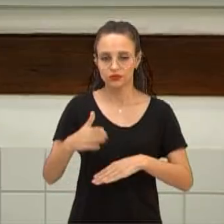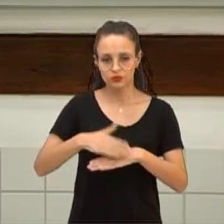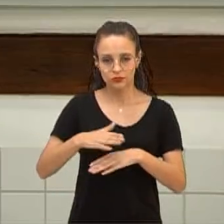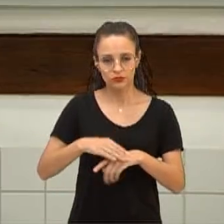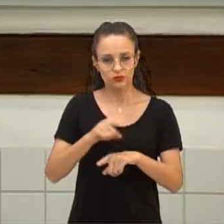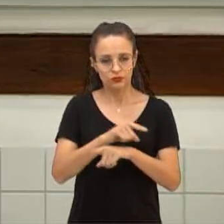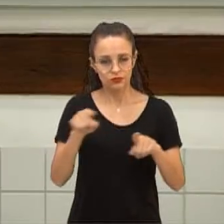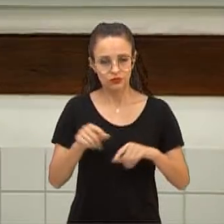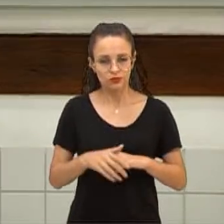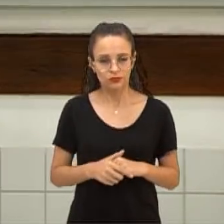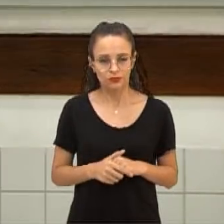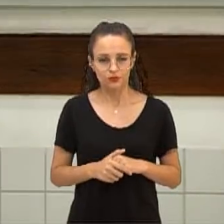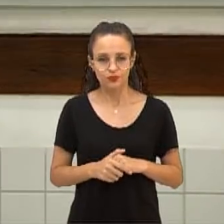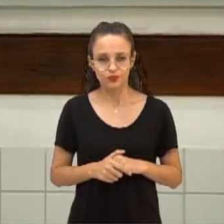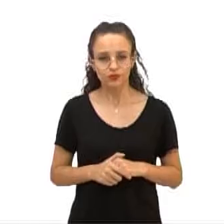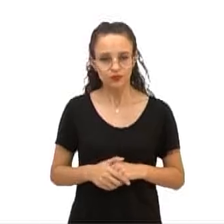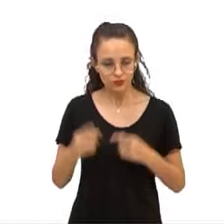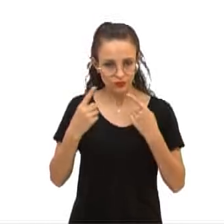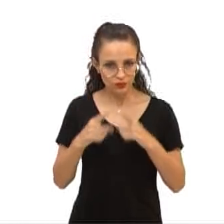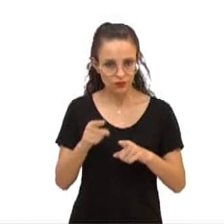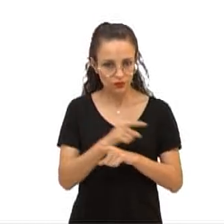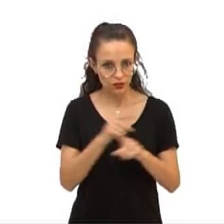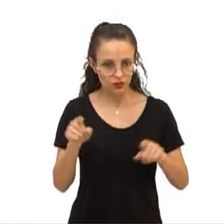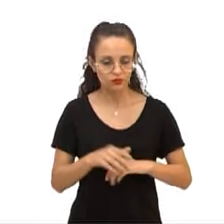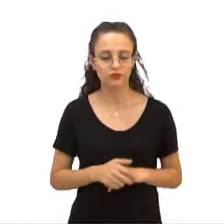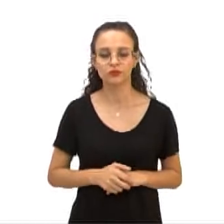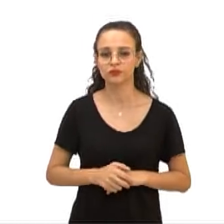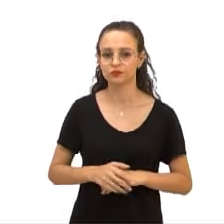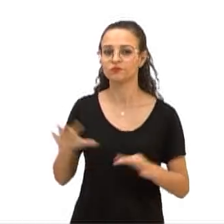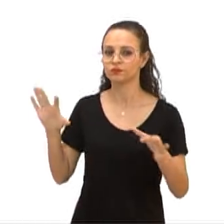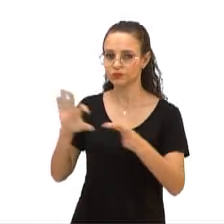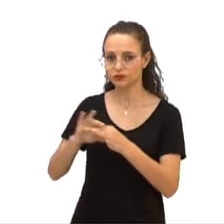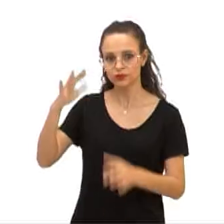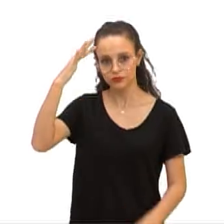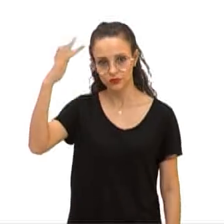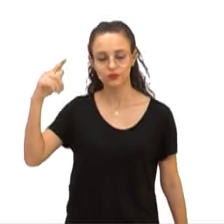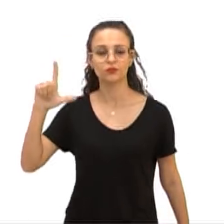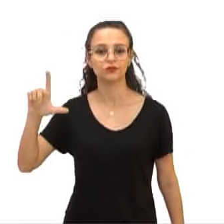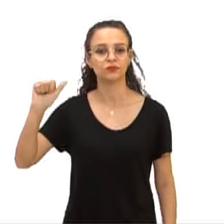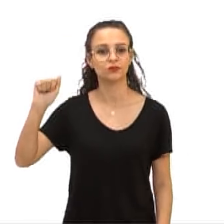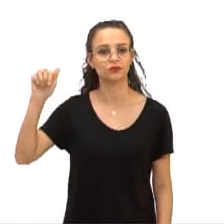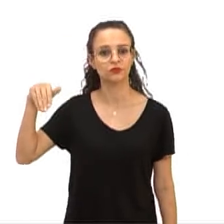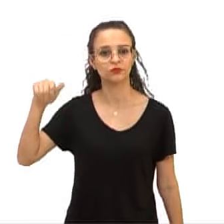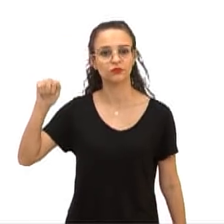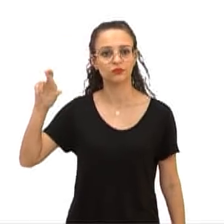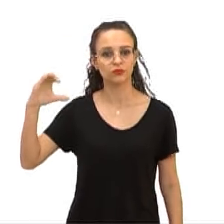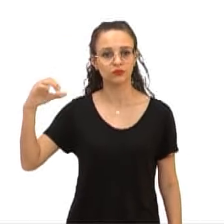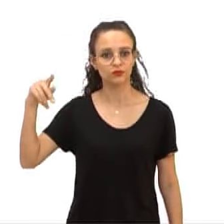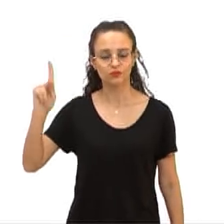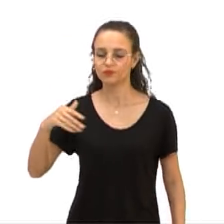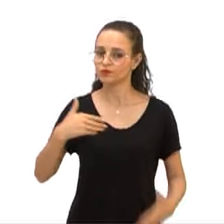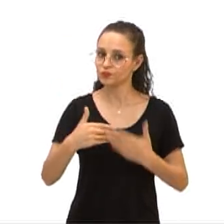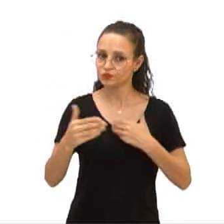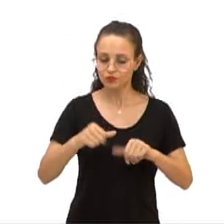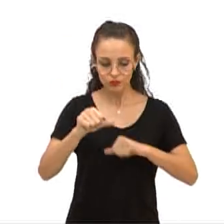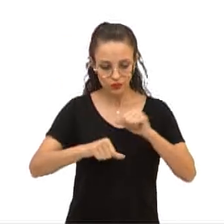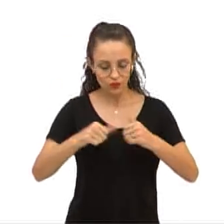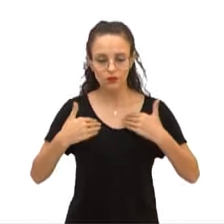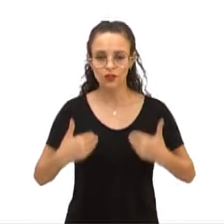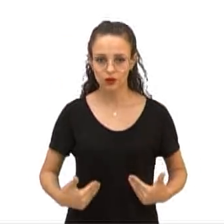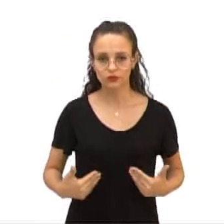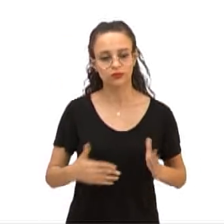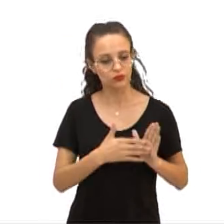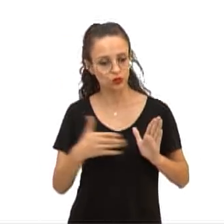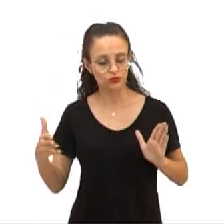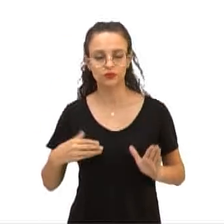vocês. Vou passar um desafio. Segundo a teoria de Lamarck, qualquer alteração sofrida no corpo de um indivíduo durante a sua